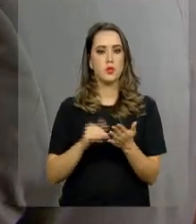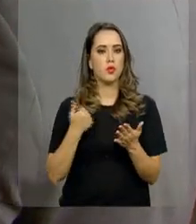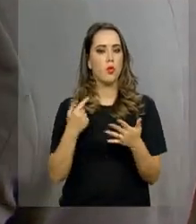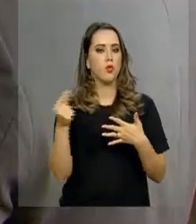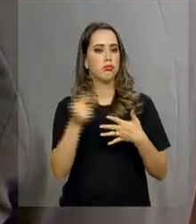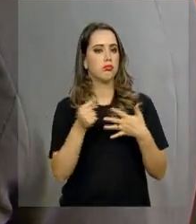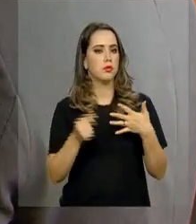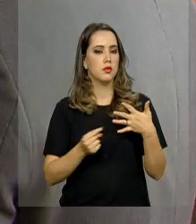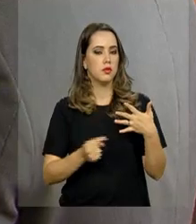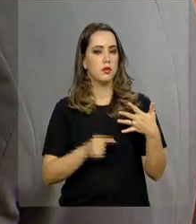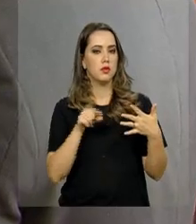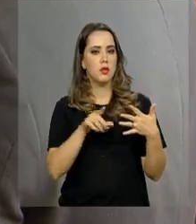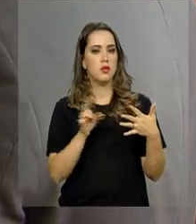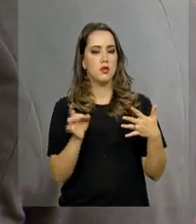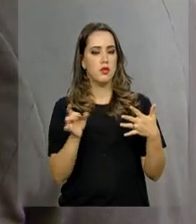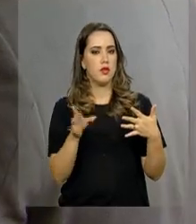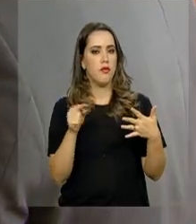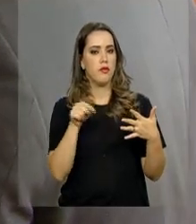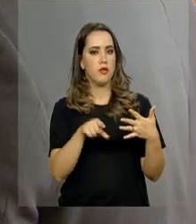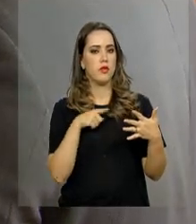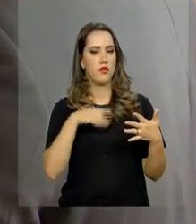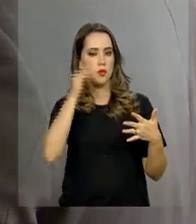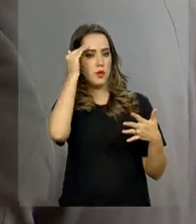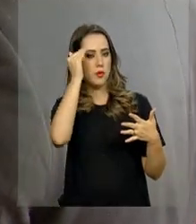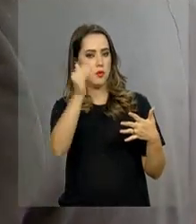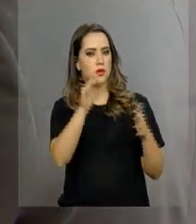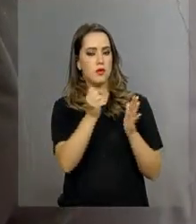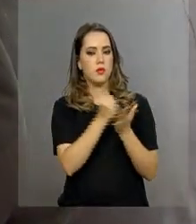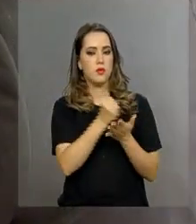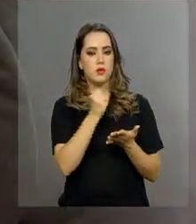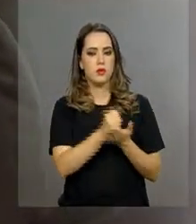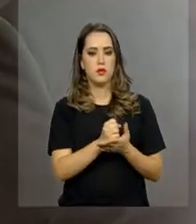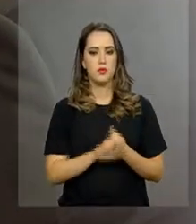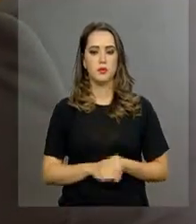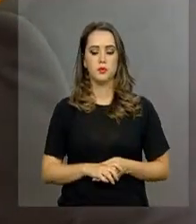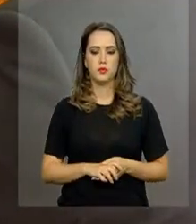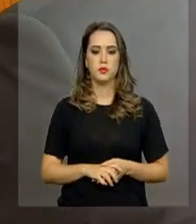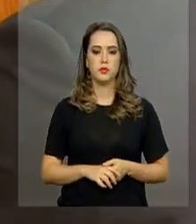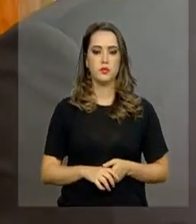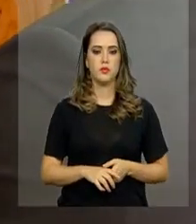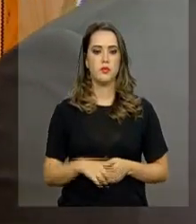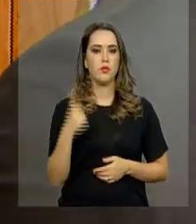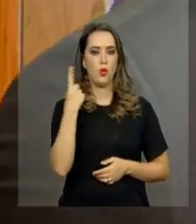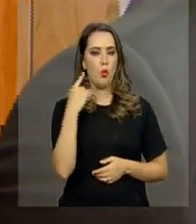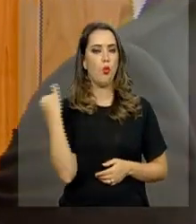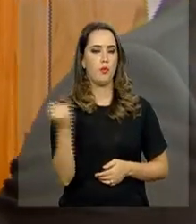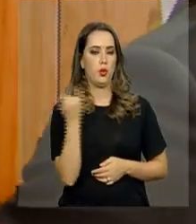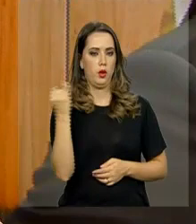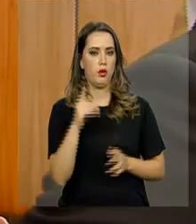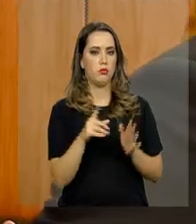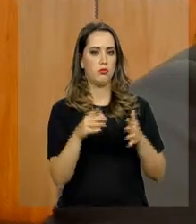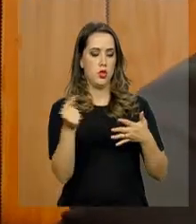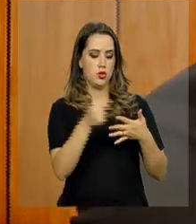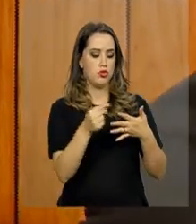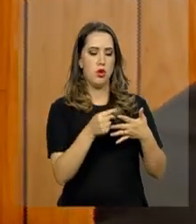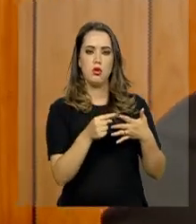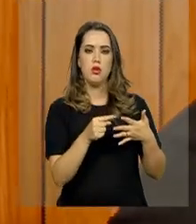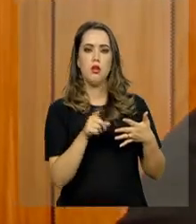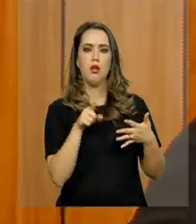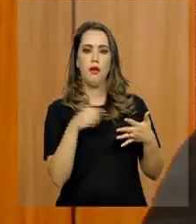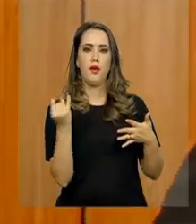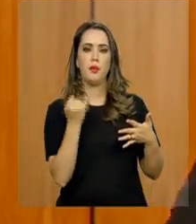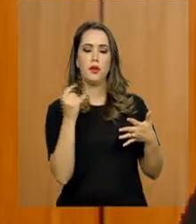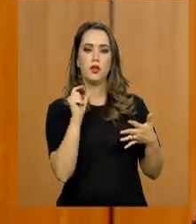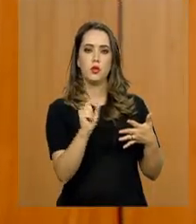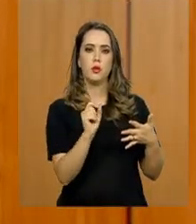os requisitos previstos na licitação para o cumprimento desse contrato veja um dos requisitos é importante do edital é que